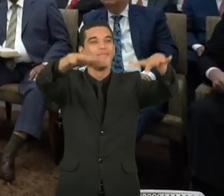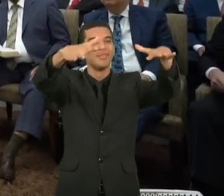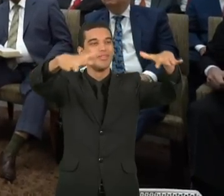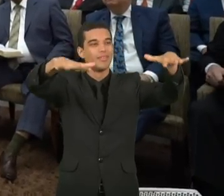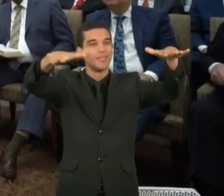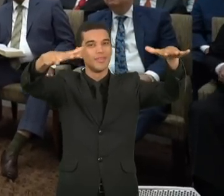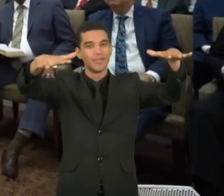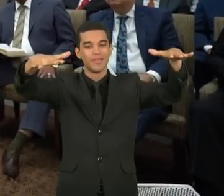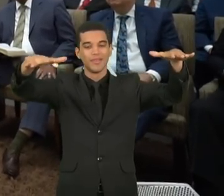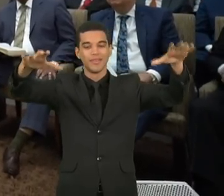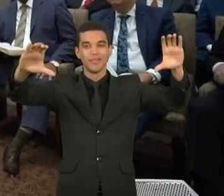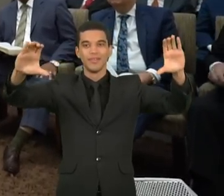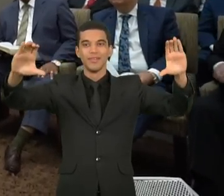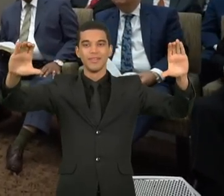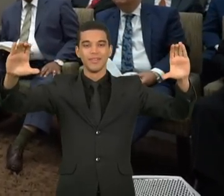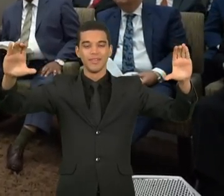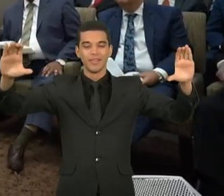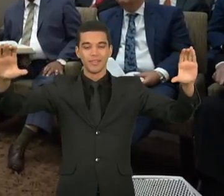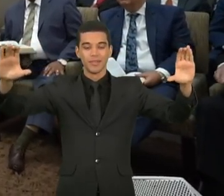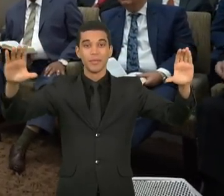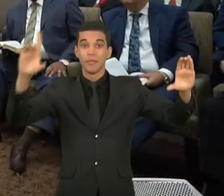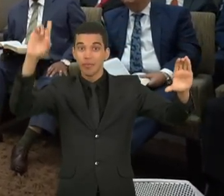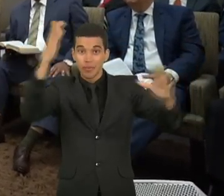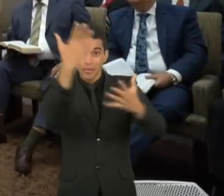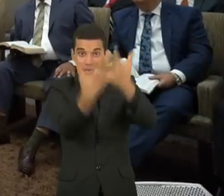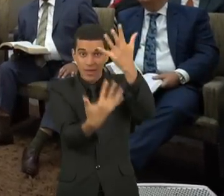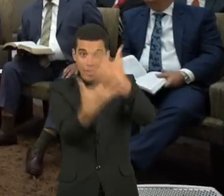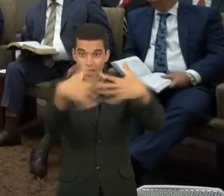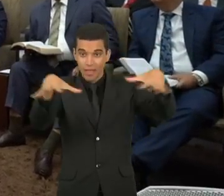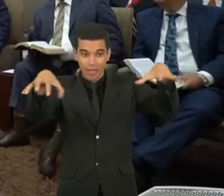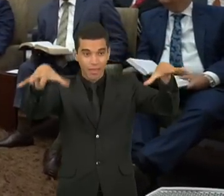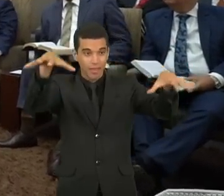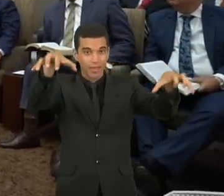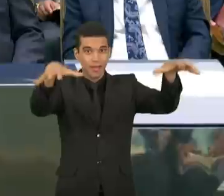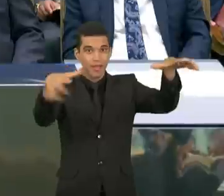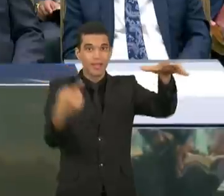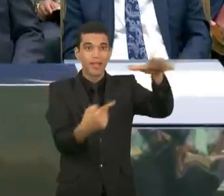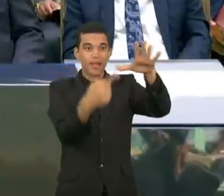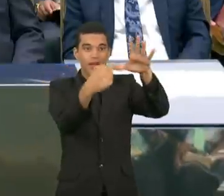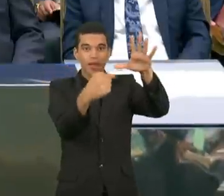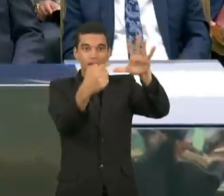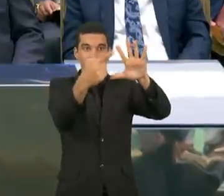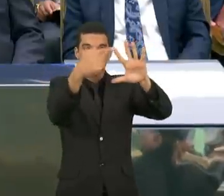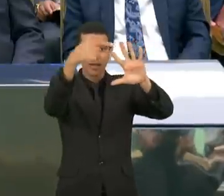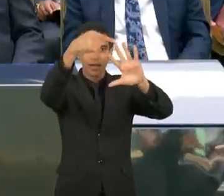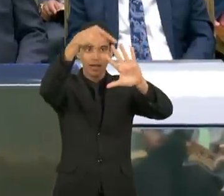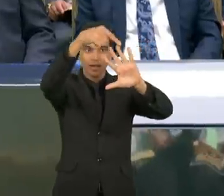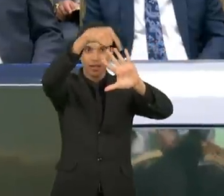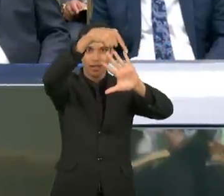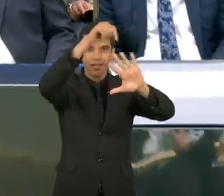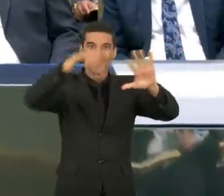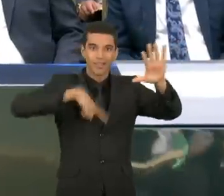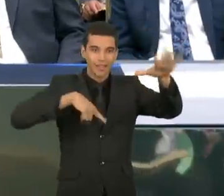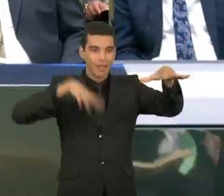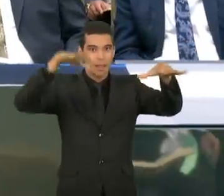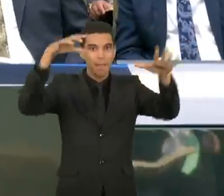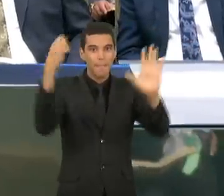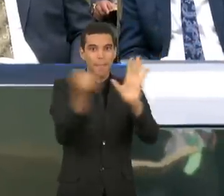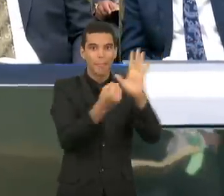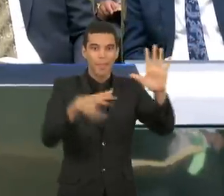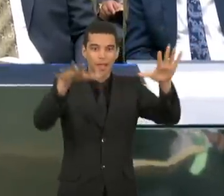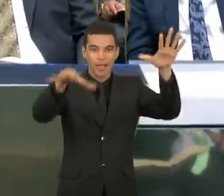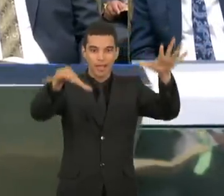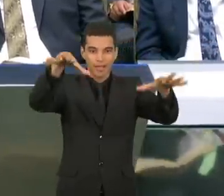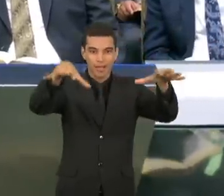Onde ele passou a mão, ficou a digital. Onde ele passou a mão, ficou a digital. Por isso ele diz: se